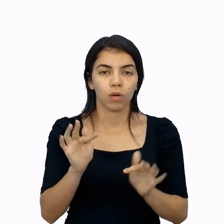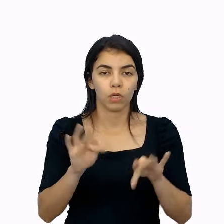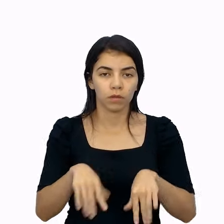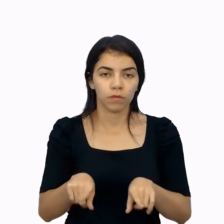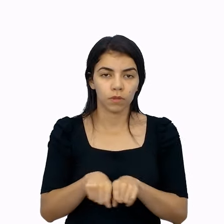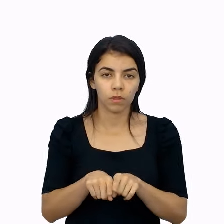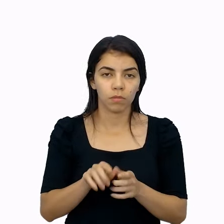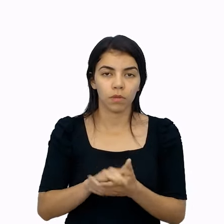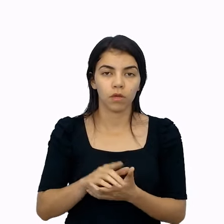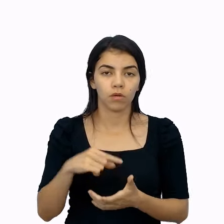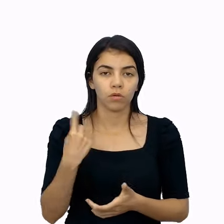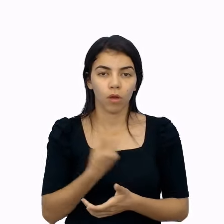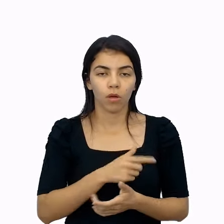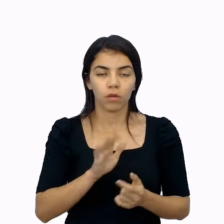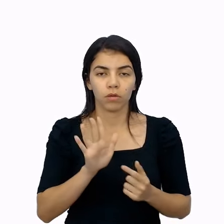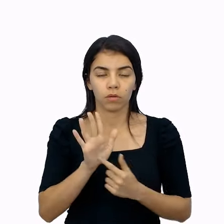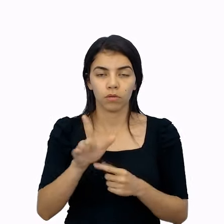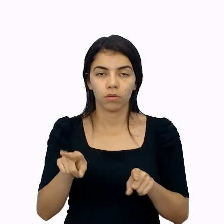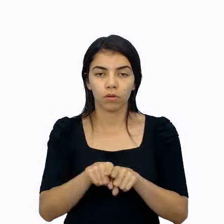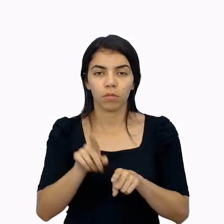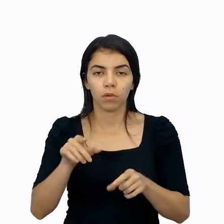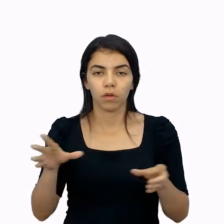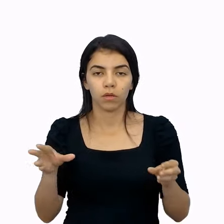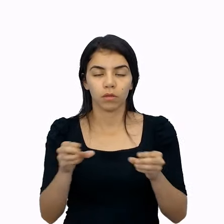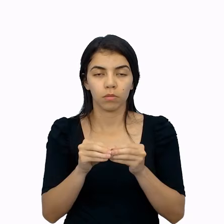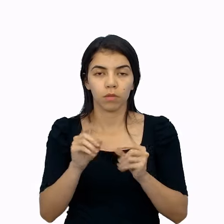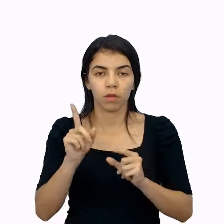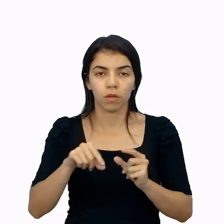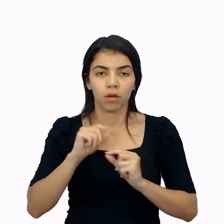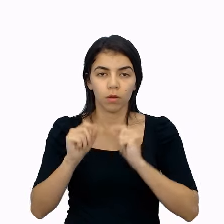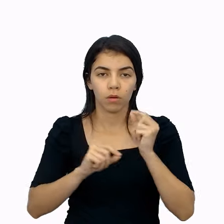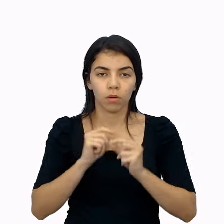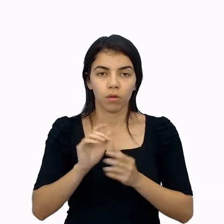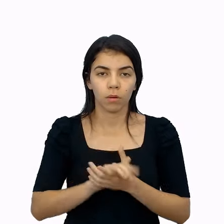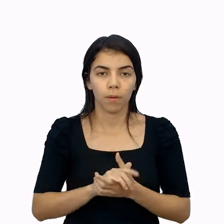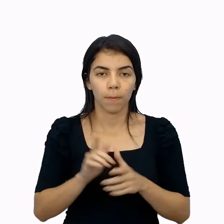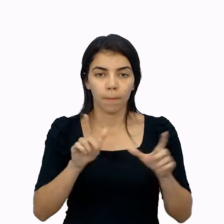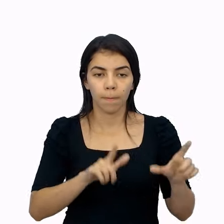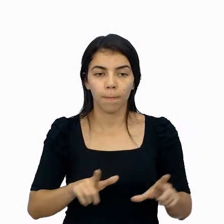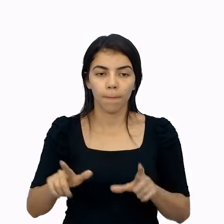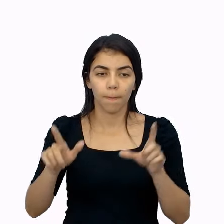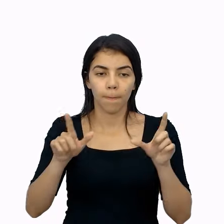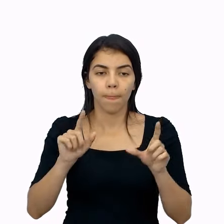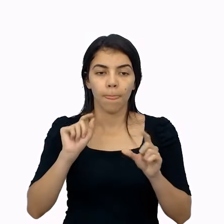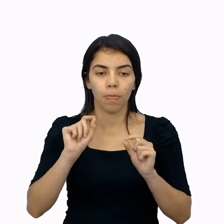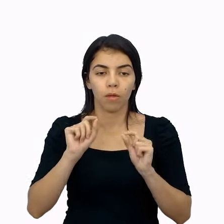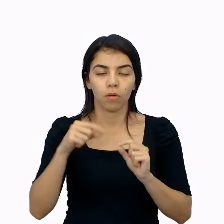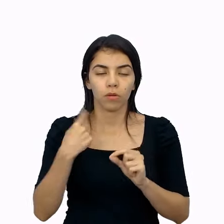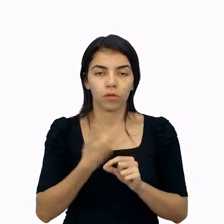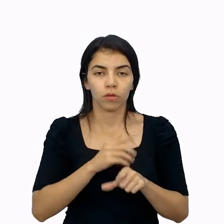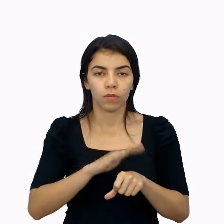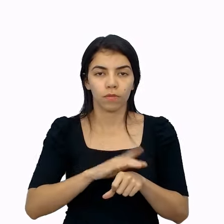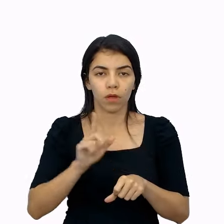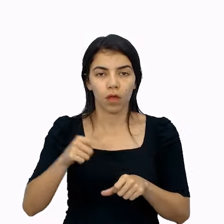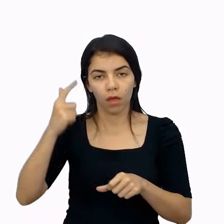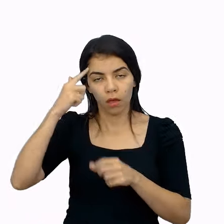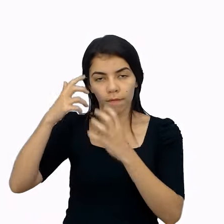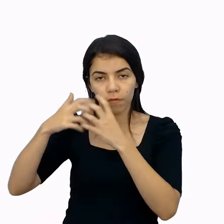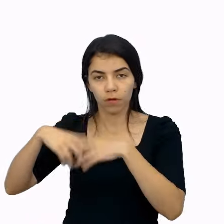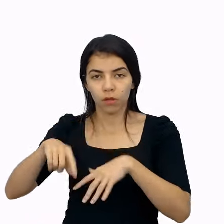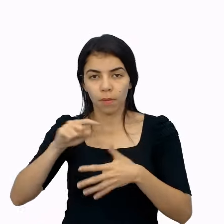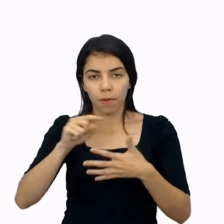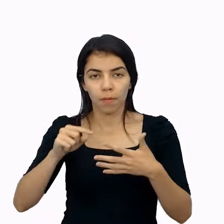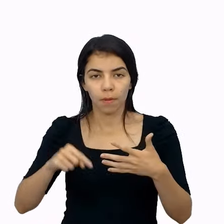final da nossa apresentação. A sistematização é, na próxima tela, O que nós fizemos? Refletimos sobre os